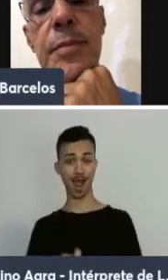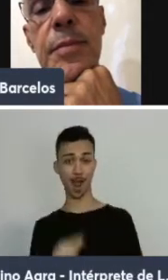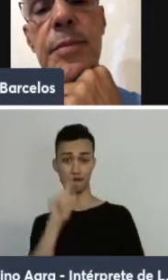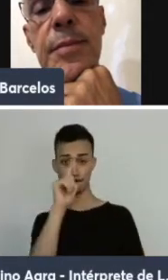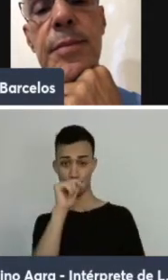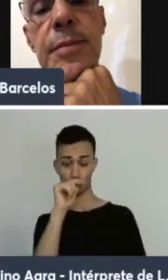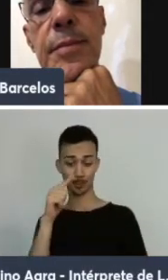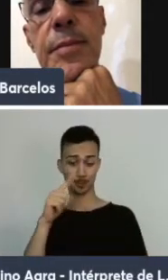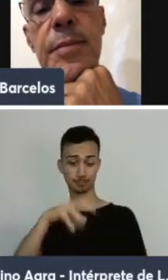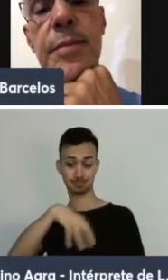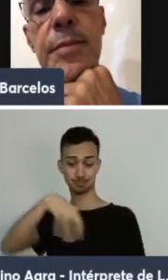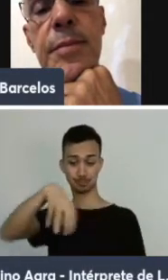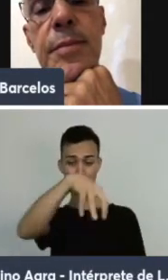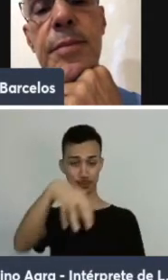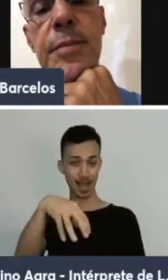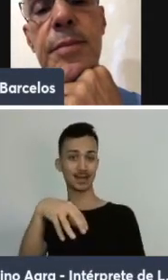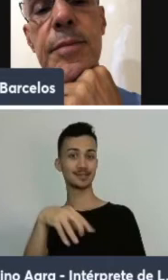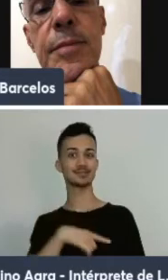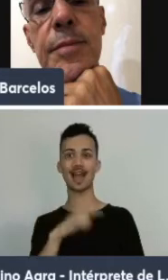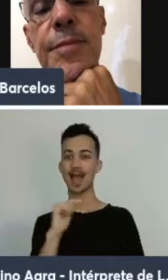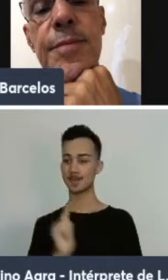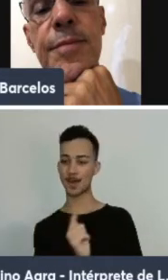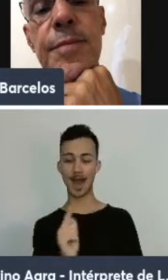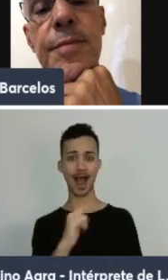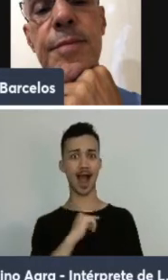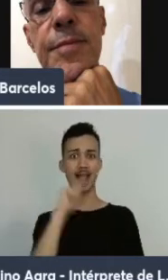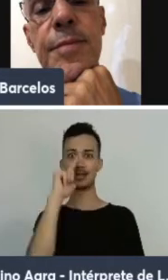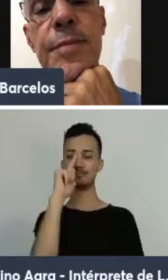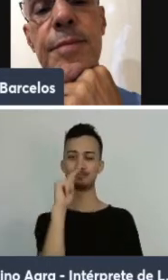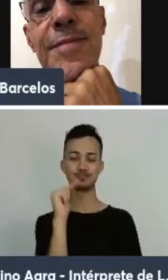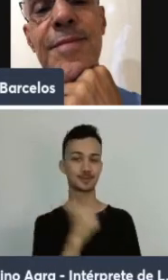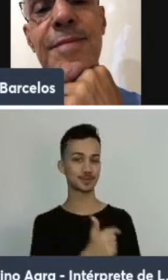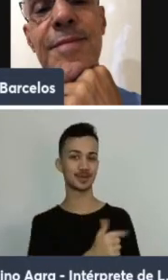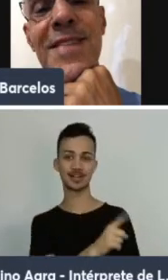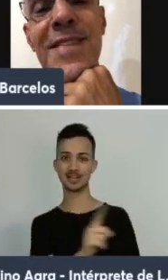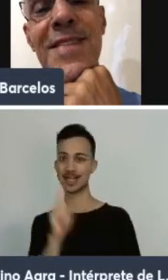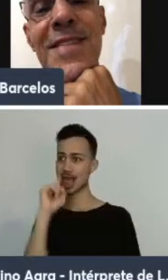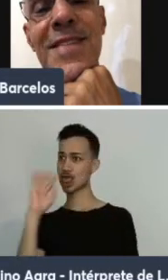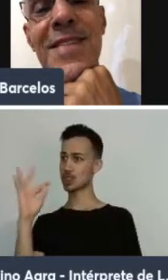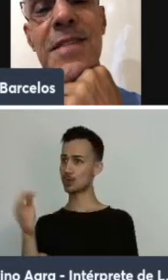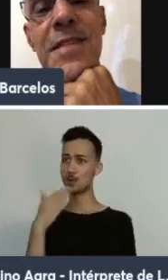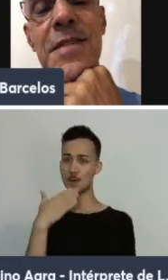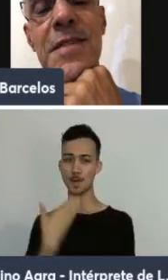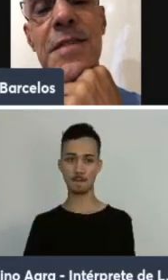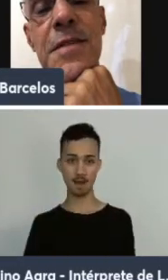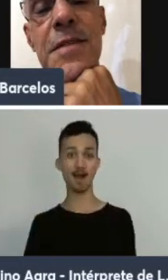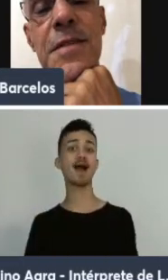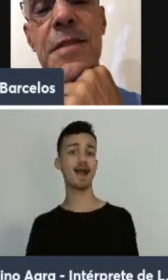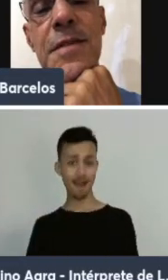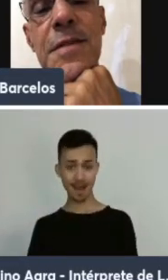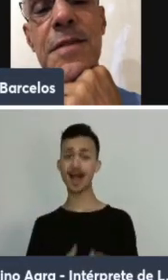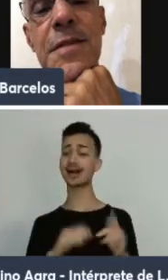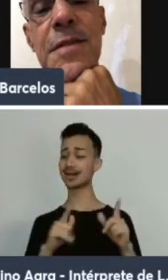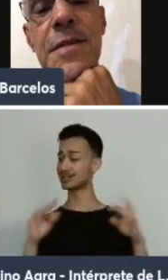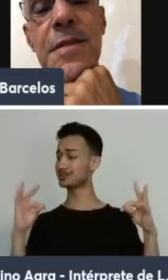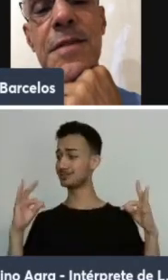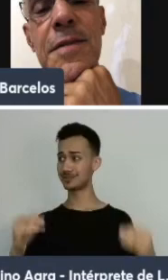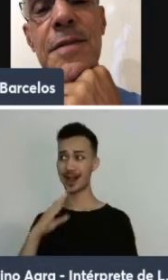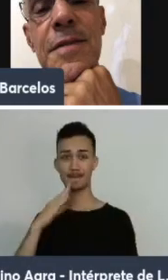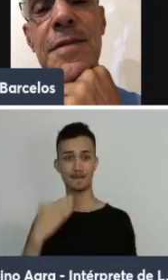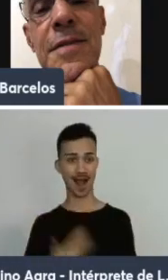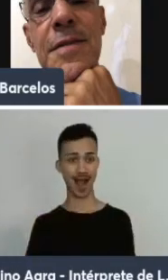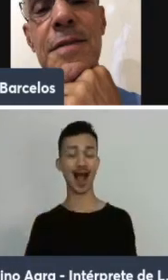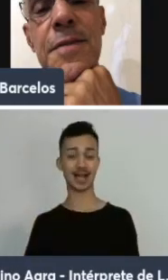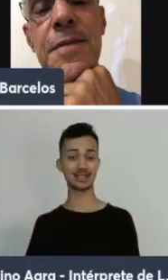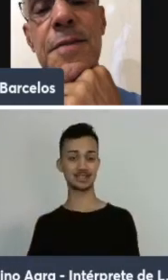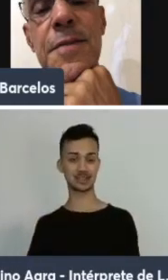andavam, era um crone. Era uma coisa louca, que era pra chocar mesmo. Uma crítica, era pra chocar e uma crítica ao que o